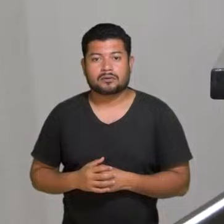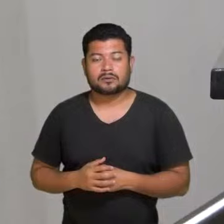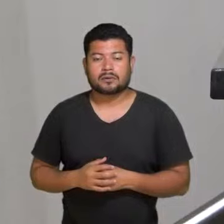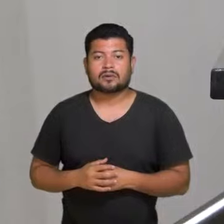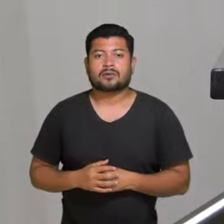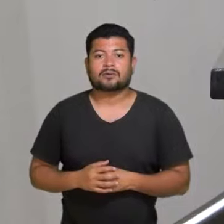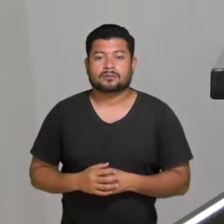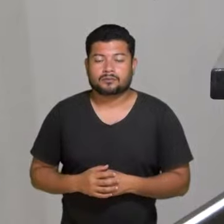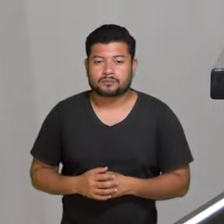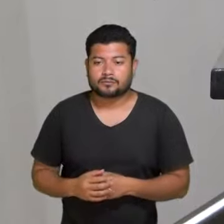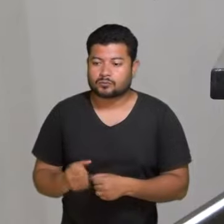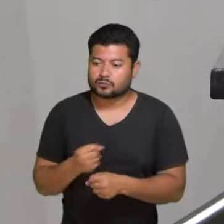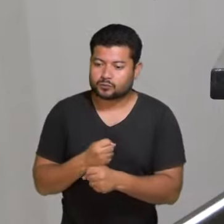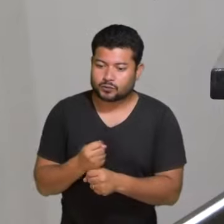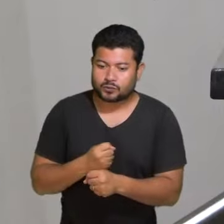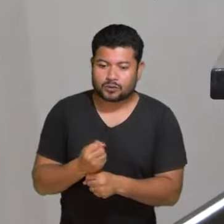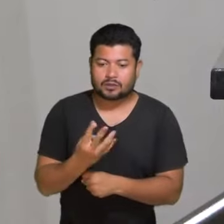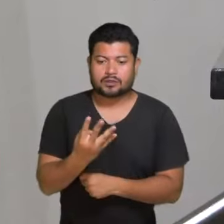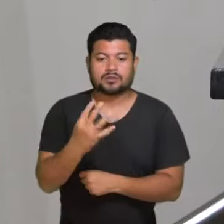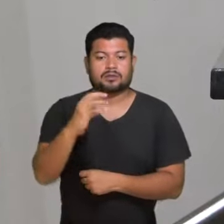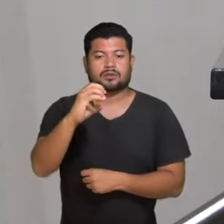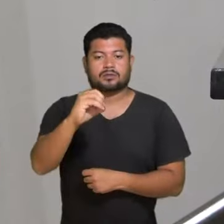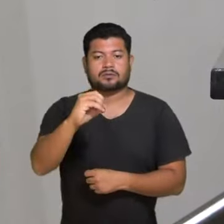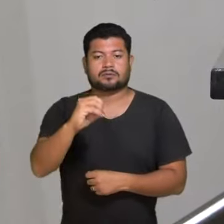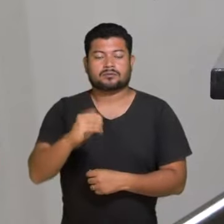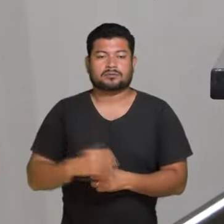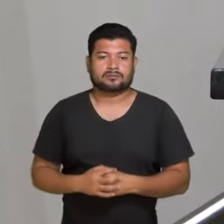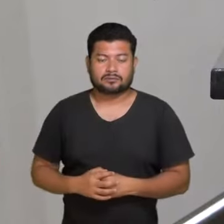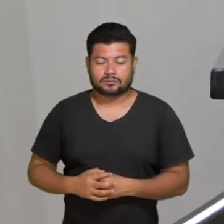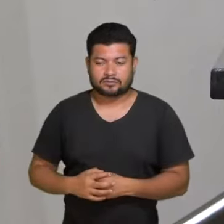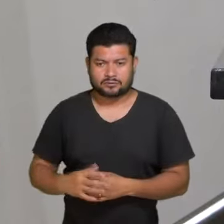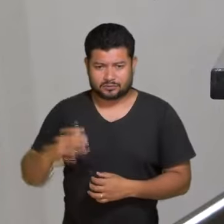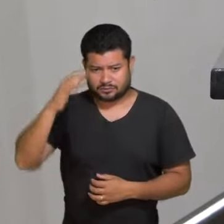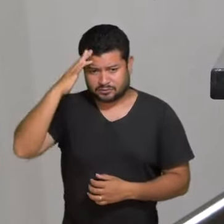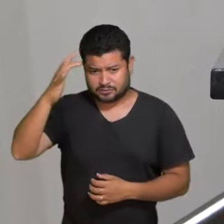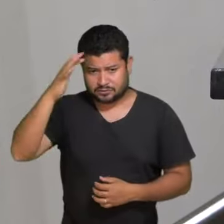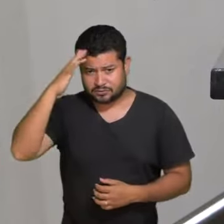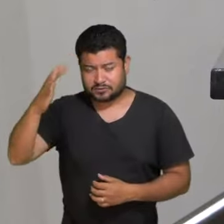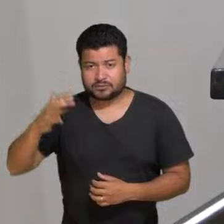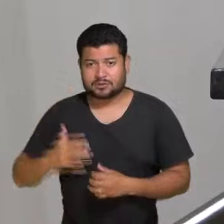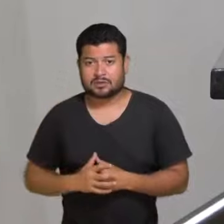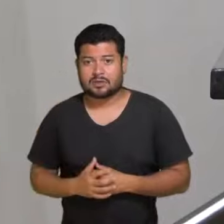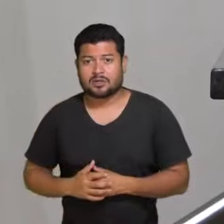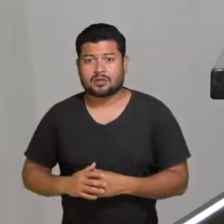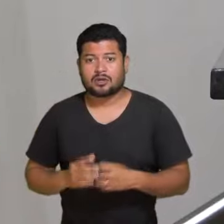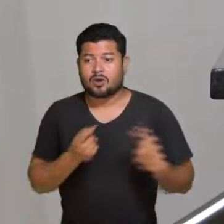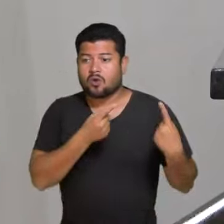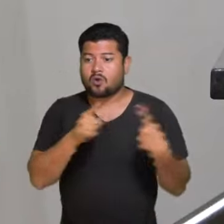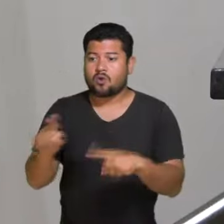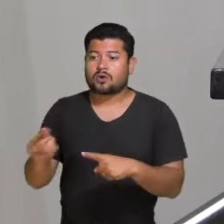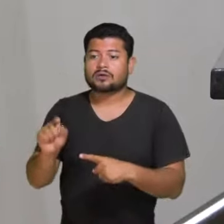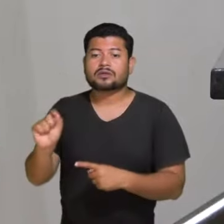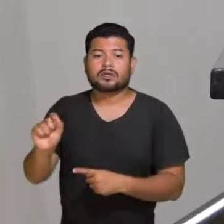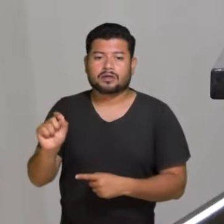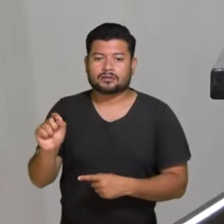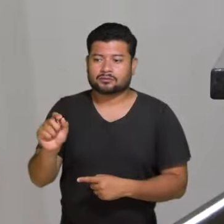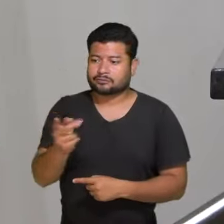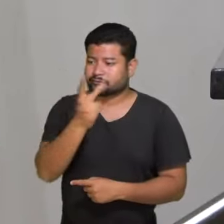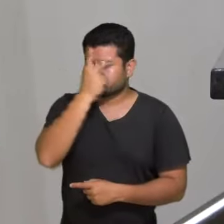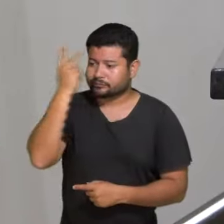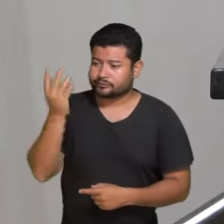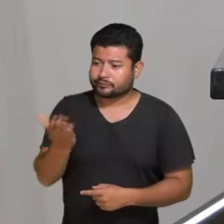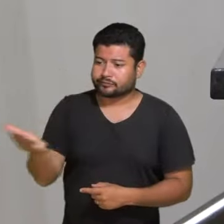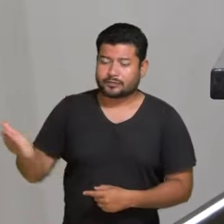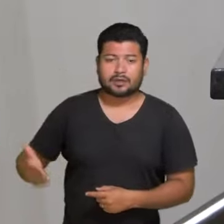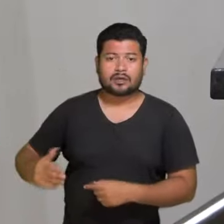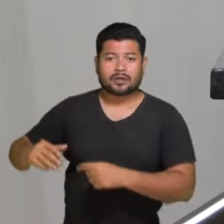40 anos, deputado Antídio, contra aqueles que geram emprego e renda, que geram qualidade